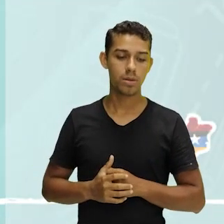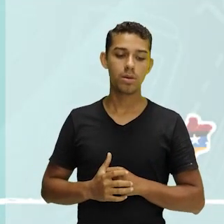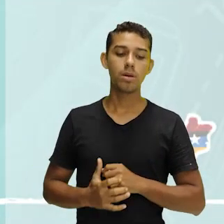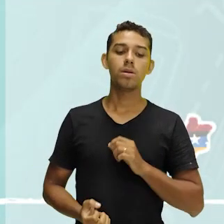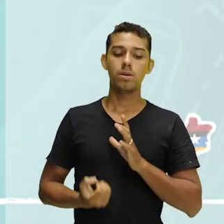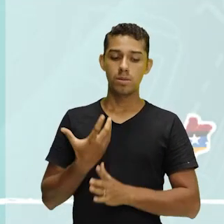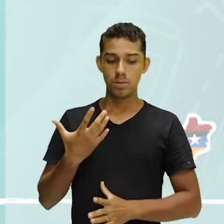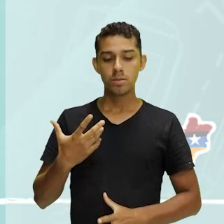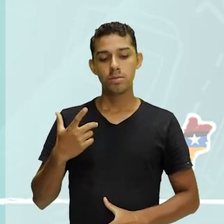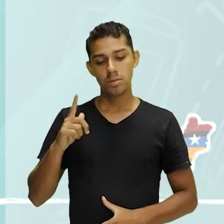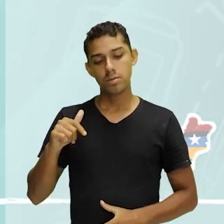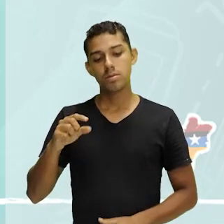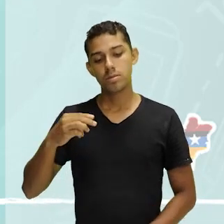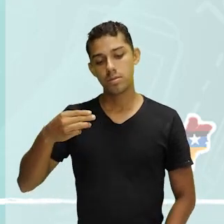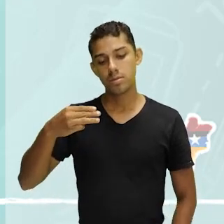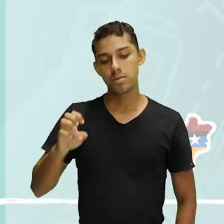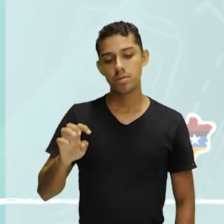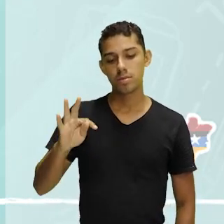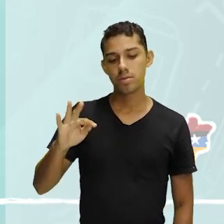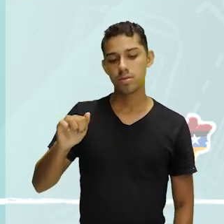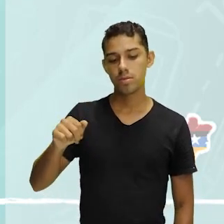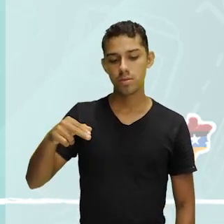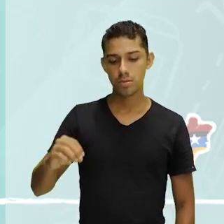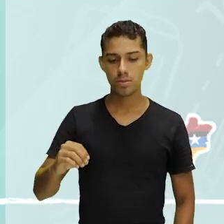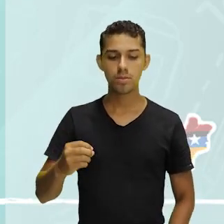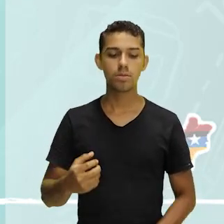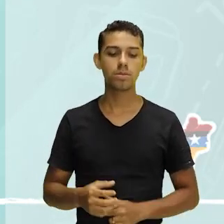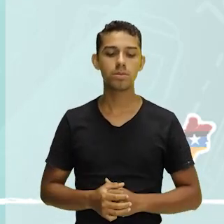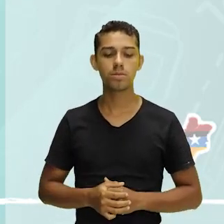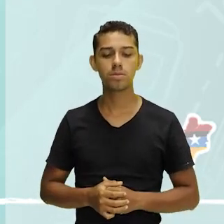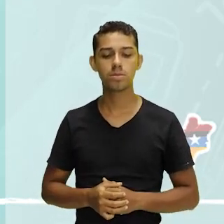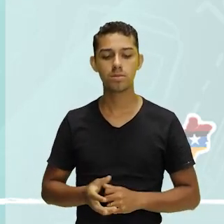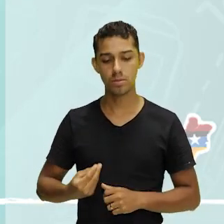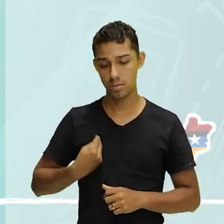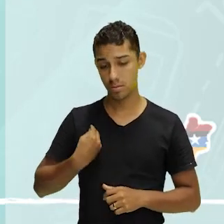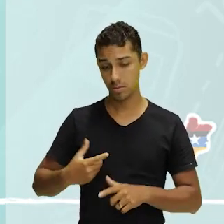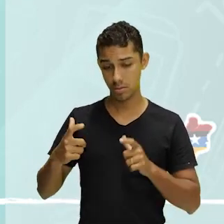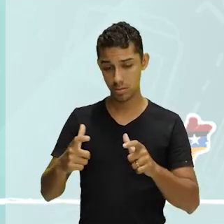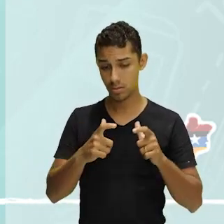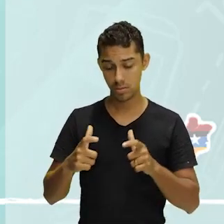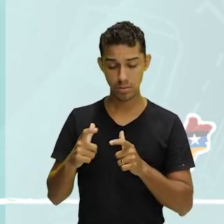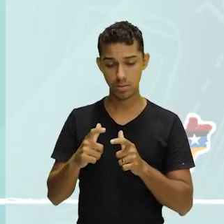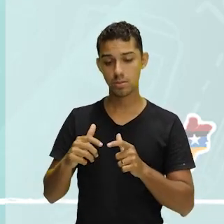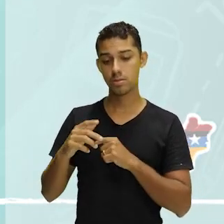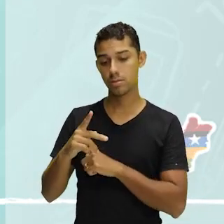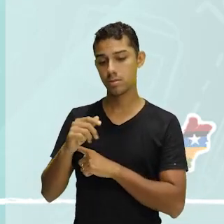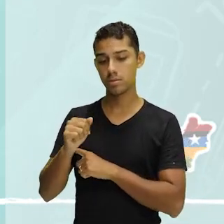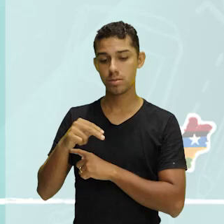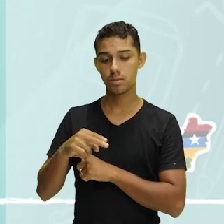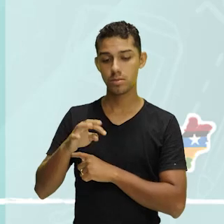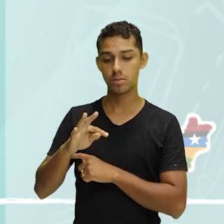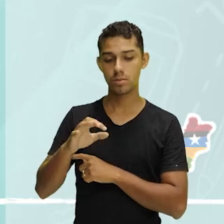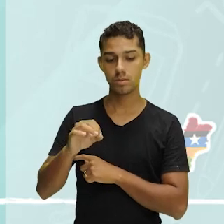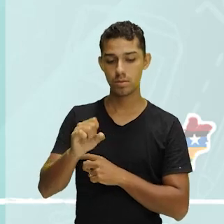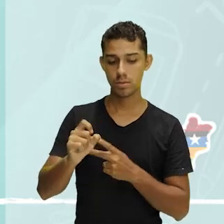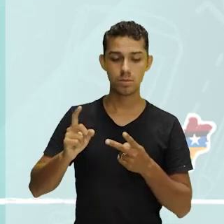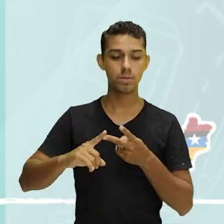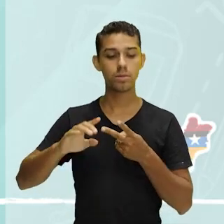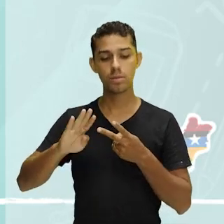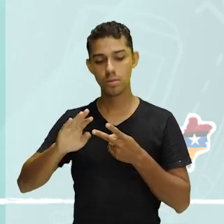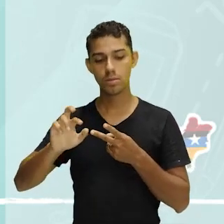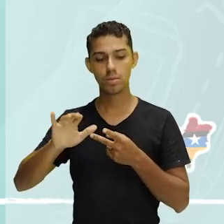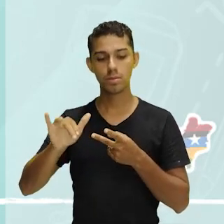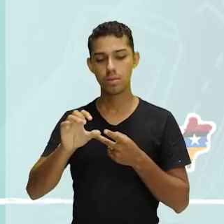produtoras, podem ser produtoras de metano, né? Vivem em locais como pântanos, brejos,